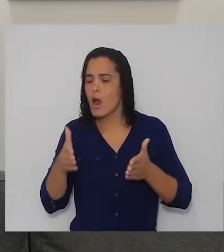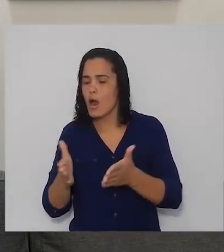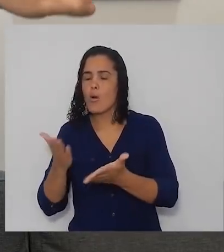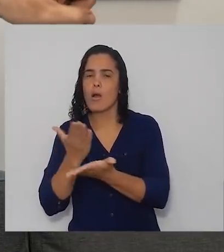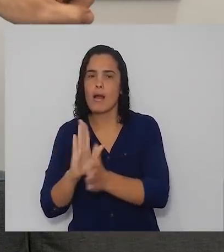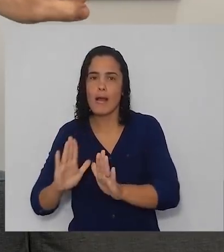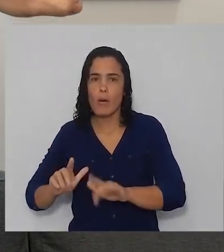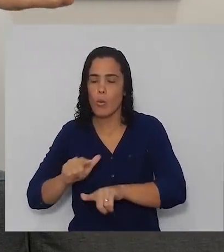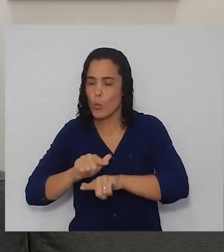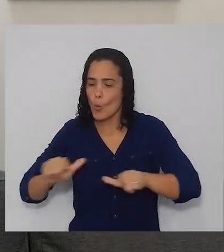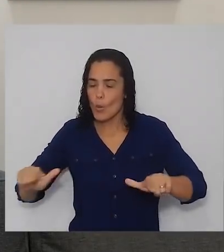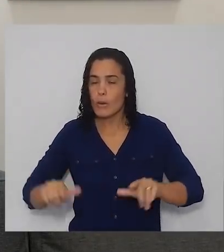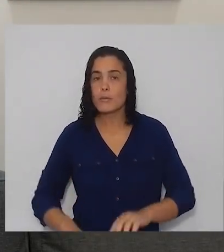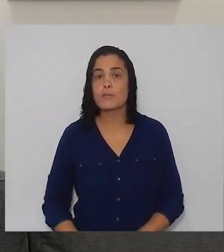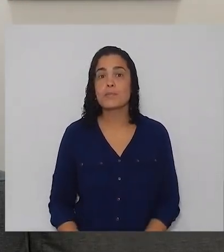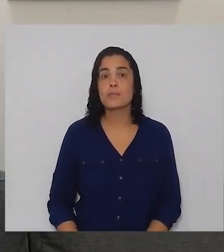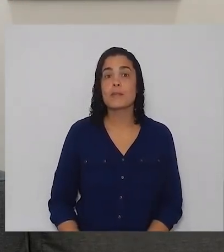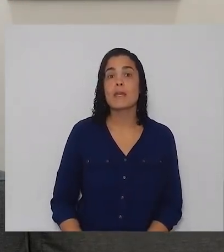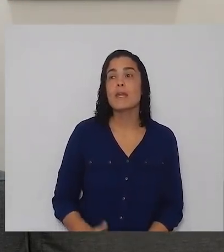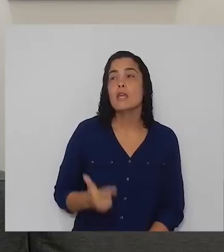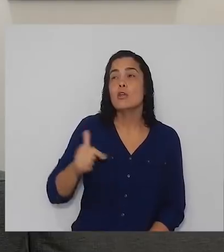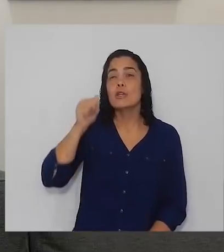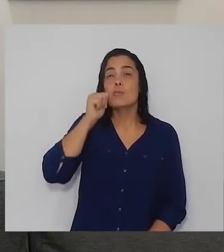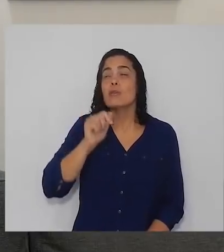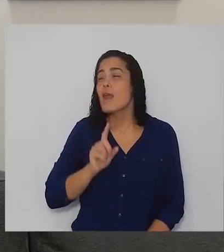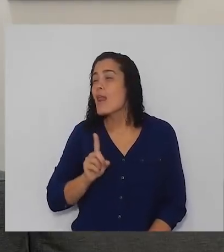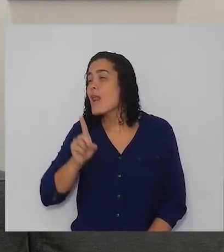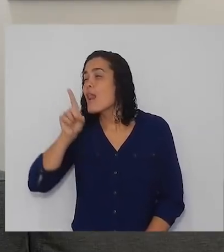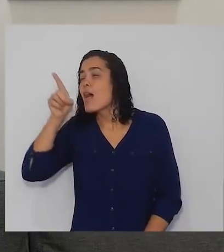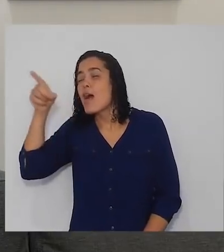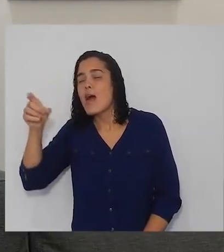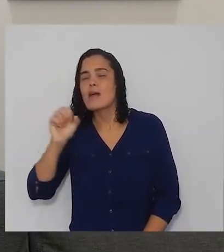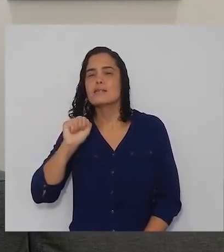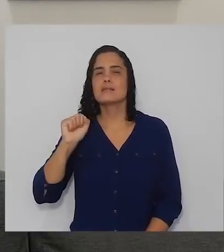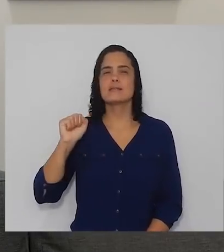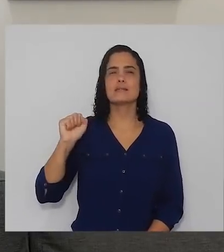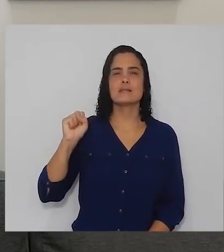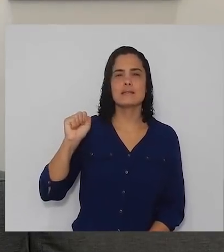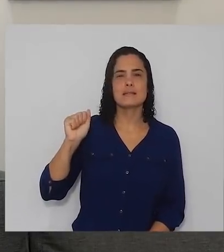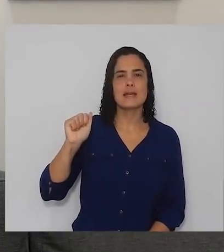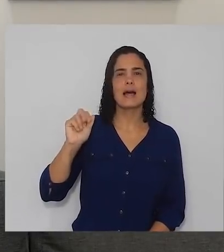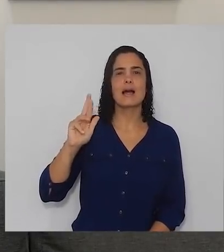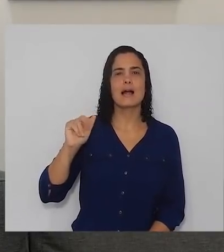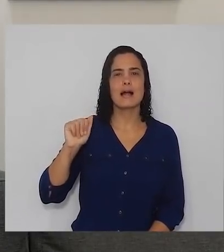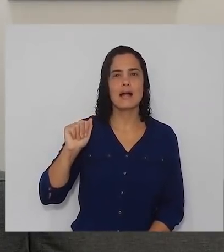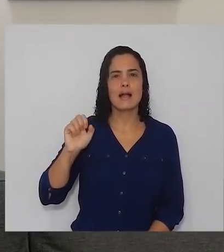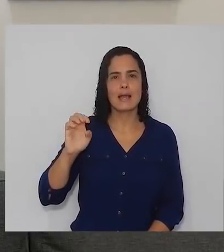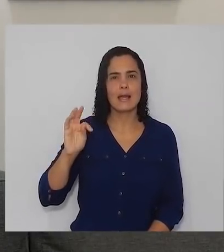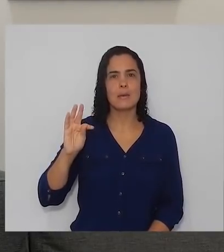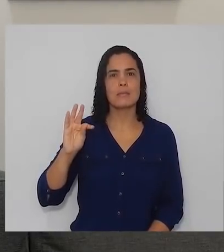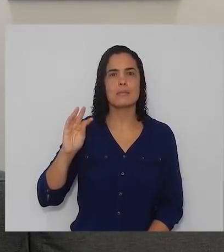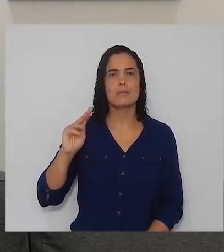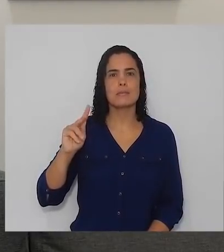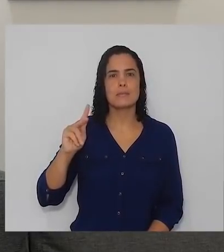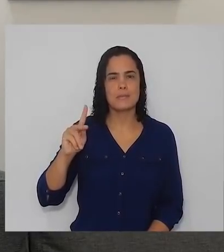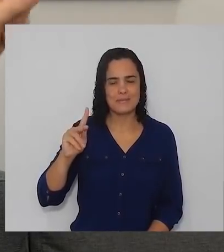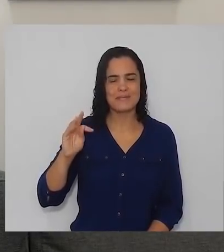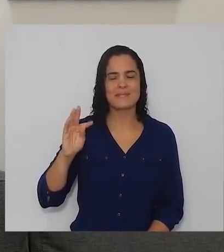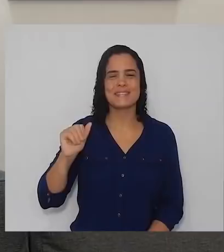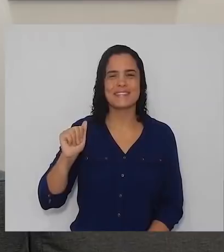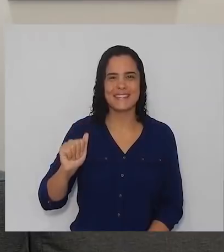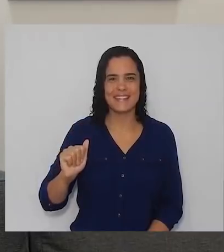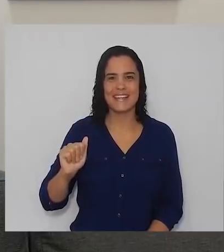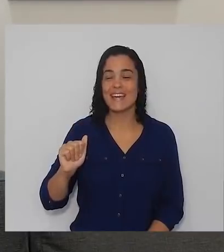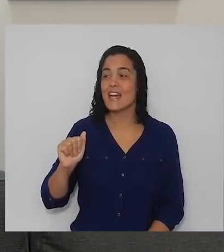Deus agindo na vida dela, dizendo assim, prepare-se, porque você vai cuidar do meu homem, você vai cuidar do homem que fala em meu nome, você